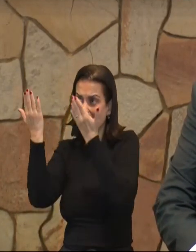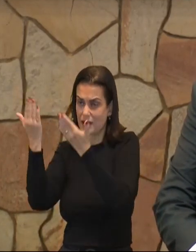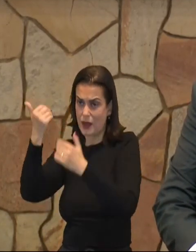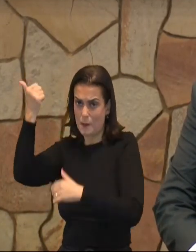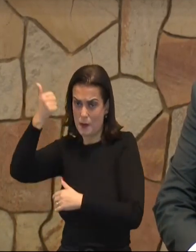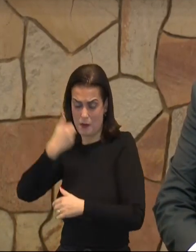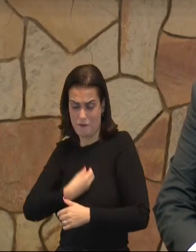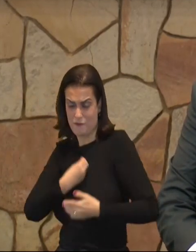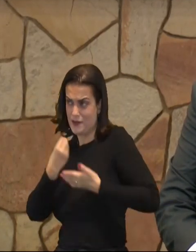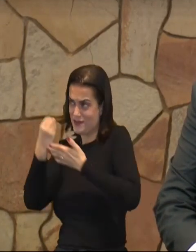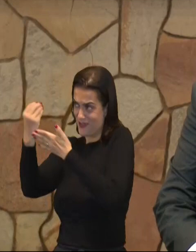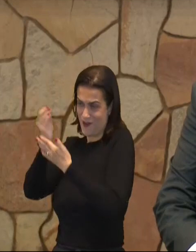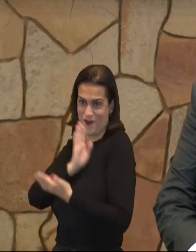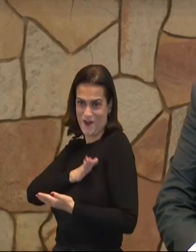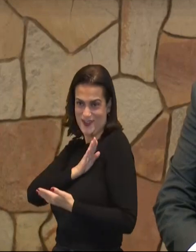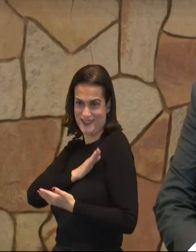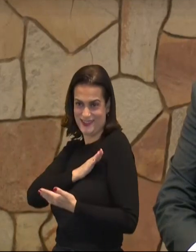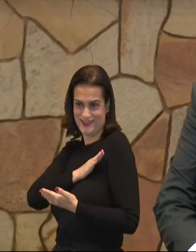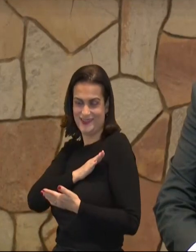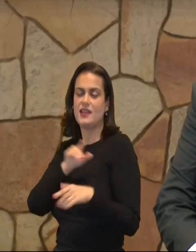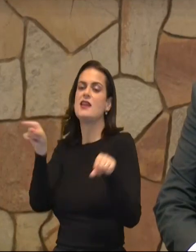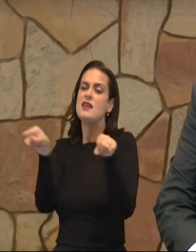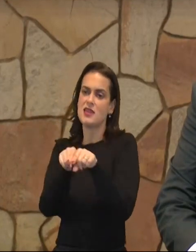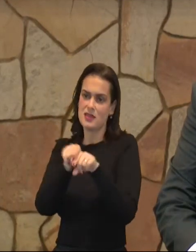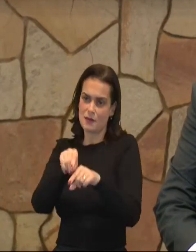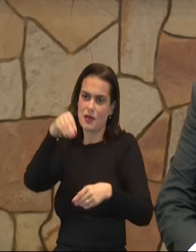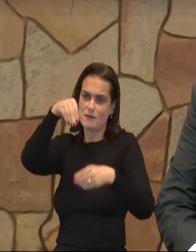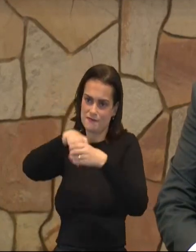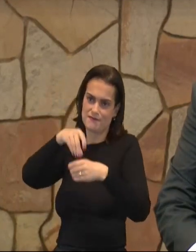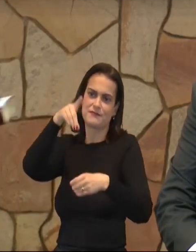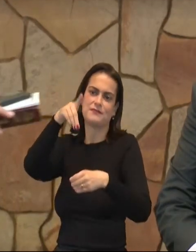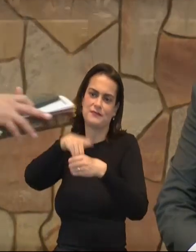sua vida, o seu coração e também os seus bens.